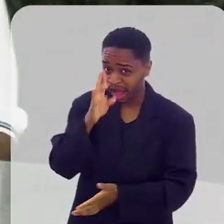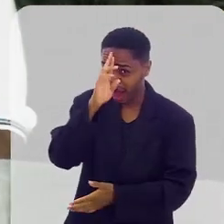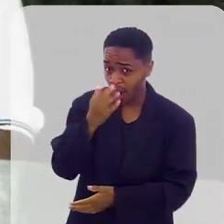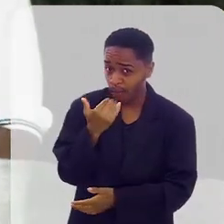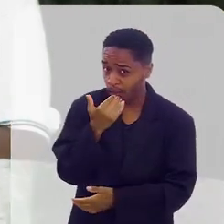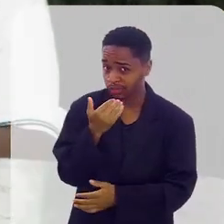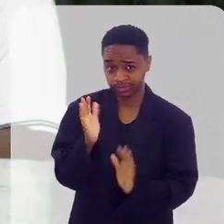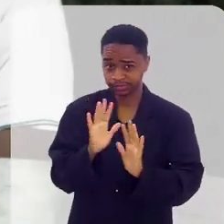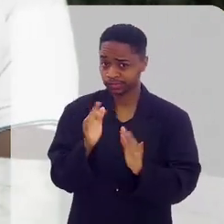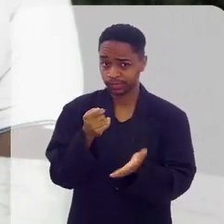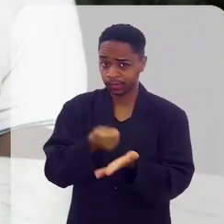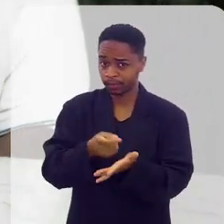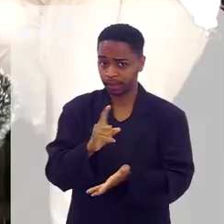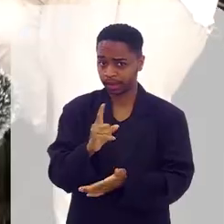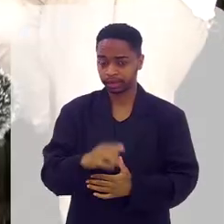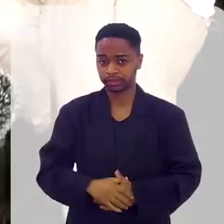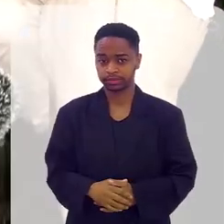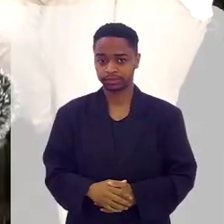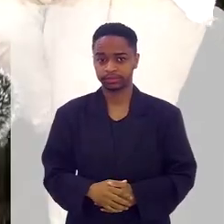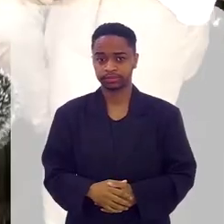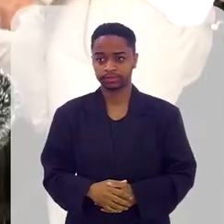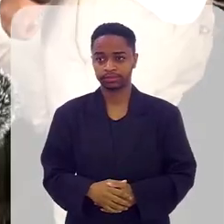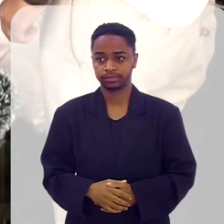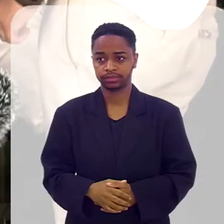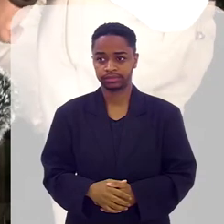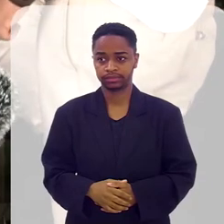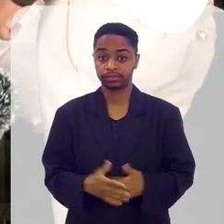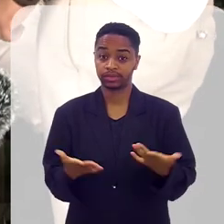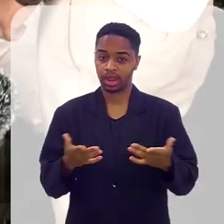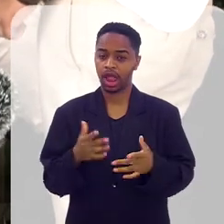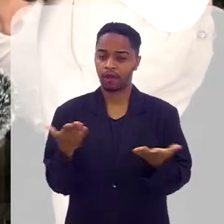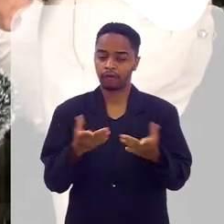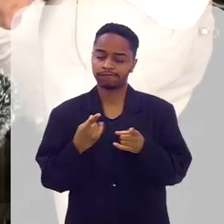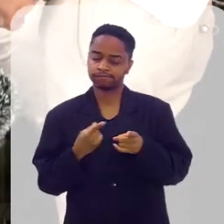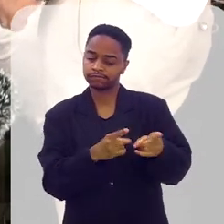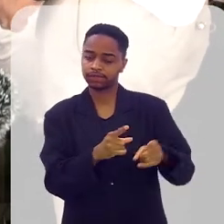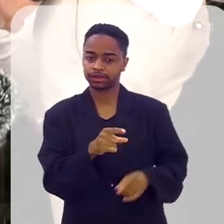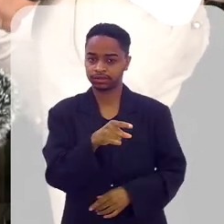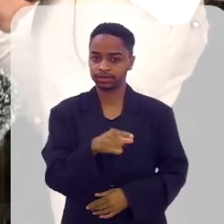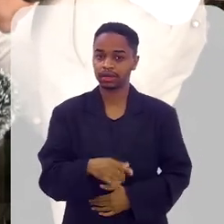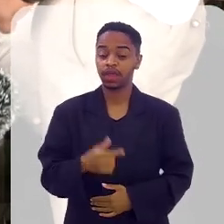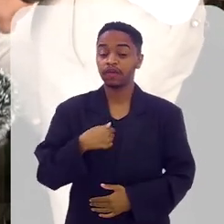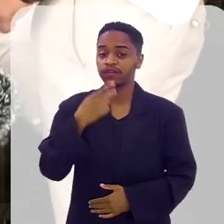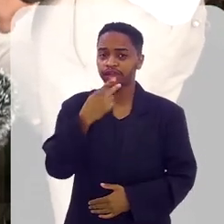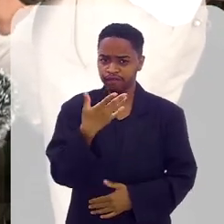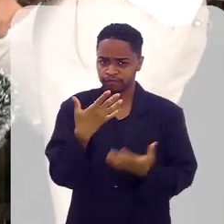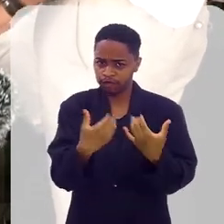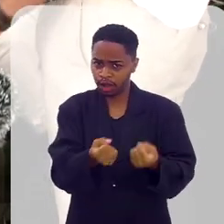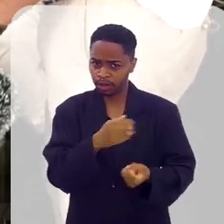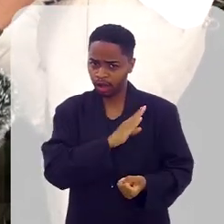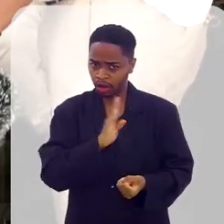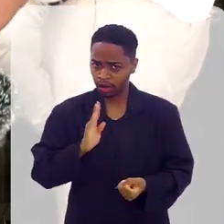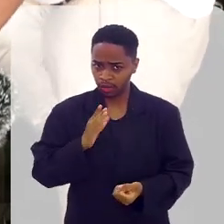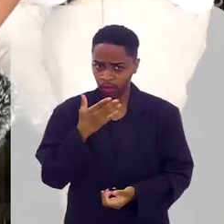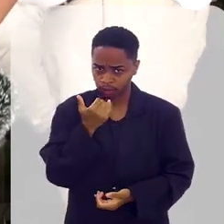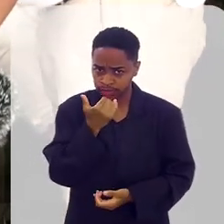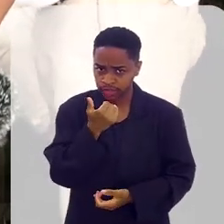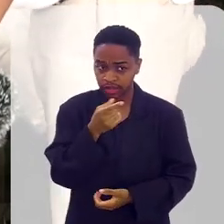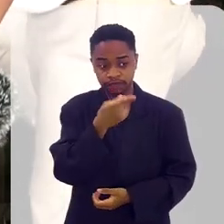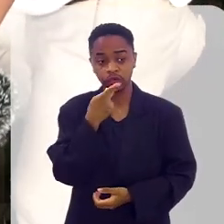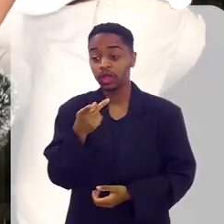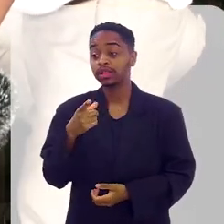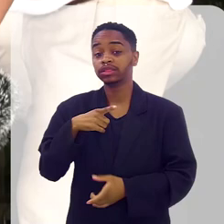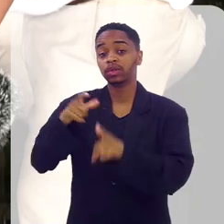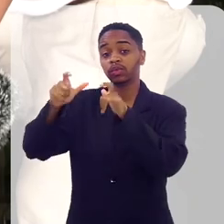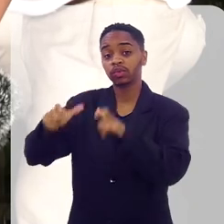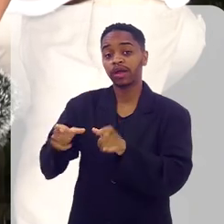almoço. Olha o coração, pequenininho. Toquei na ferida. Eu fui falar assim, Bispo, vamos almoçar? Ele falou assim, olha... Tem um lugar